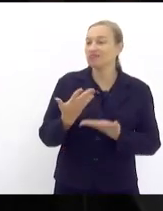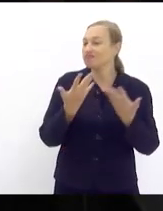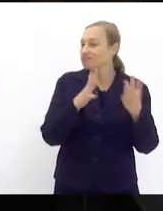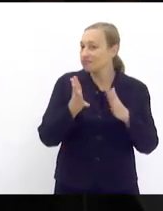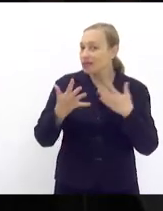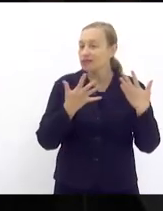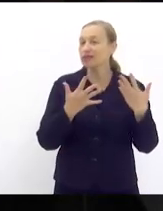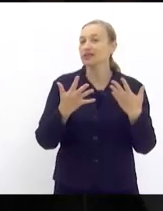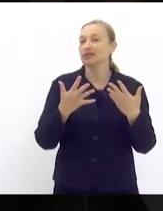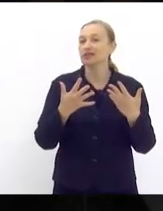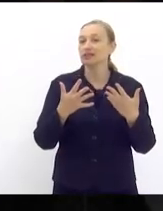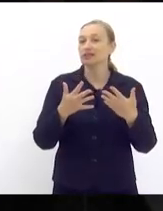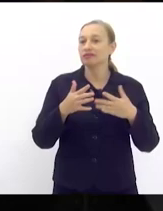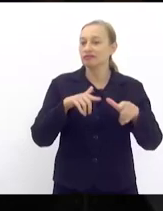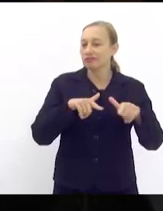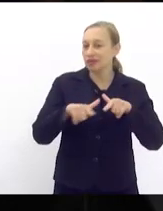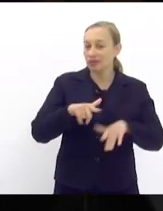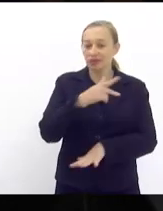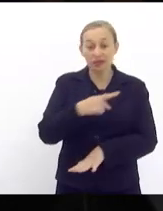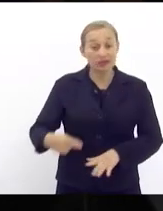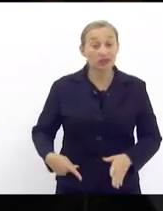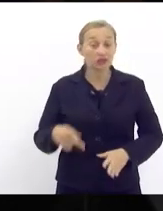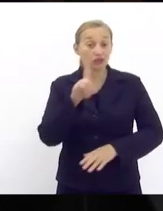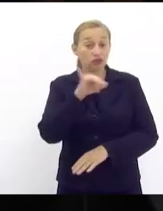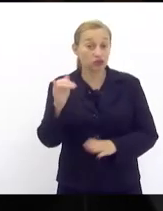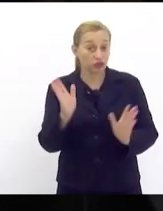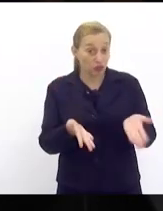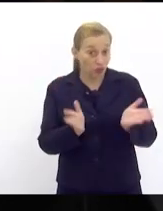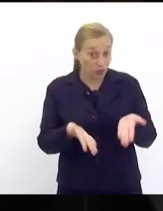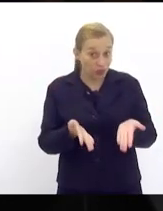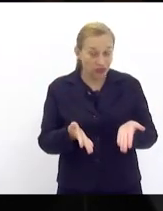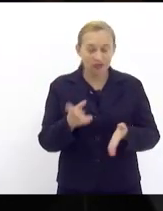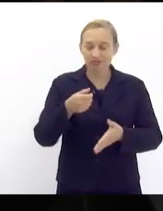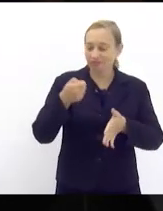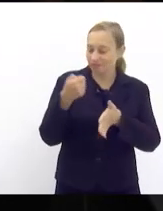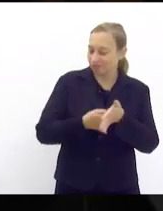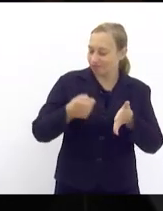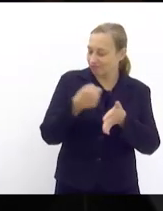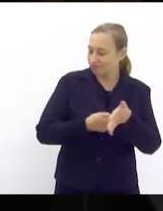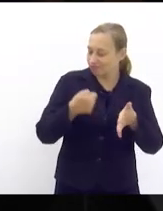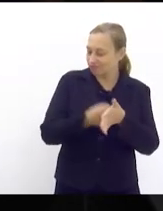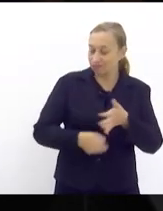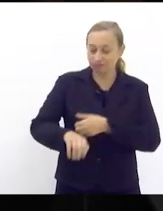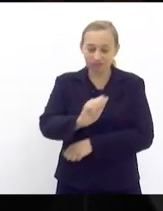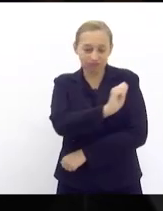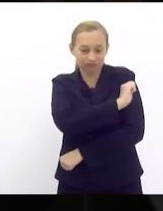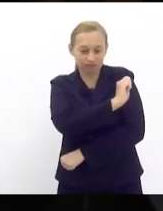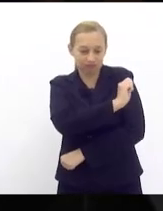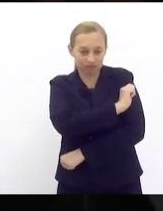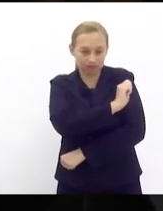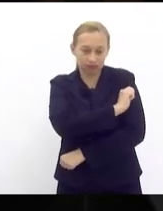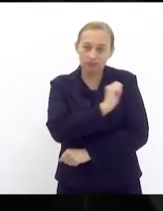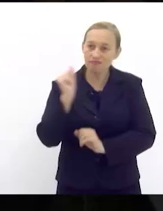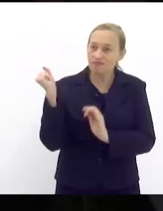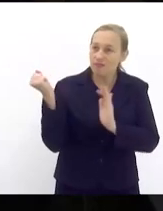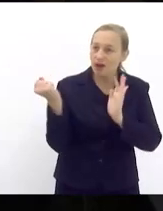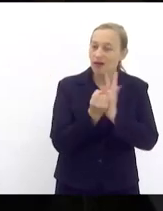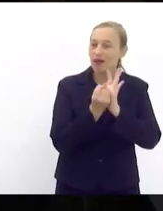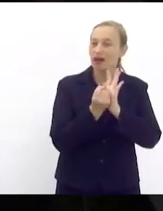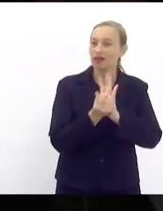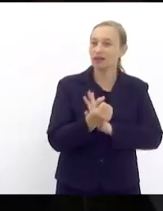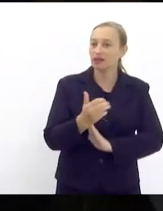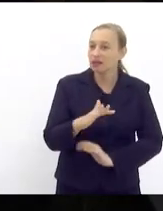parabenizando pelo exercício da presidência no dia de hoje dia de luta dos Estudantes marcada pelo